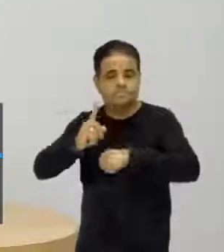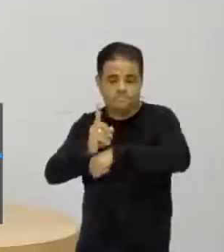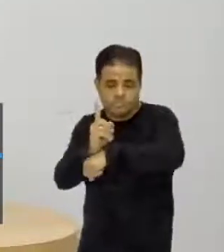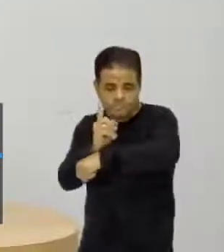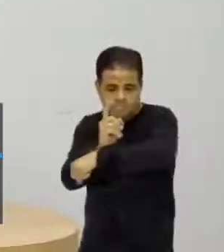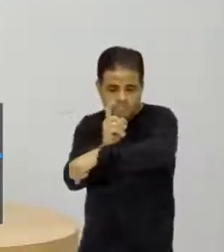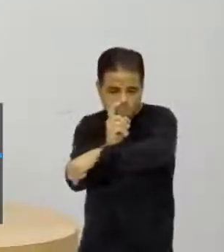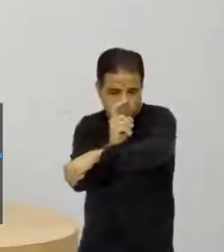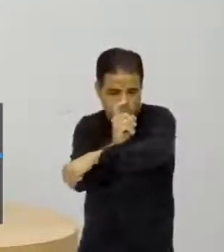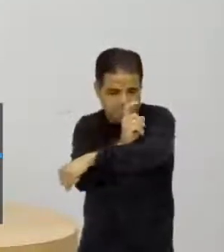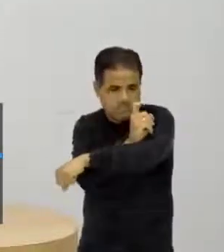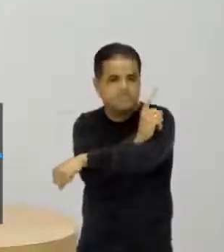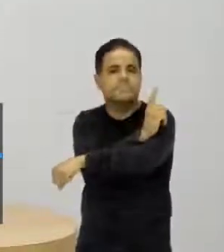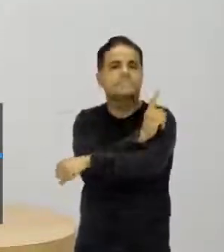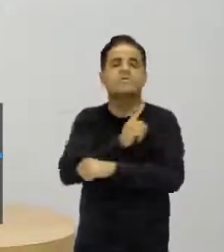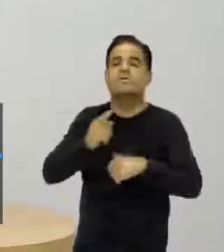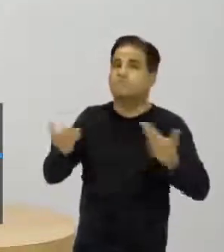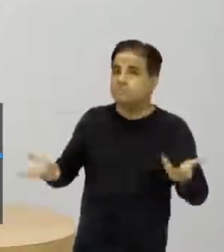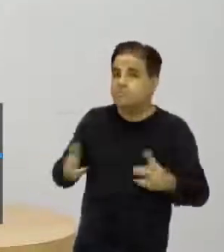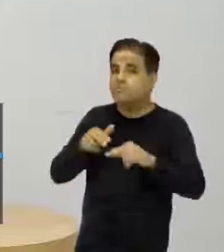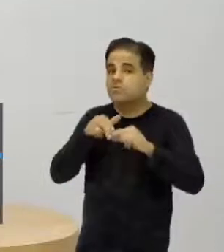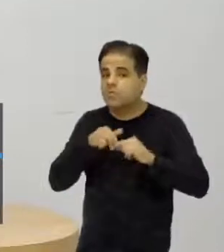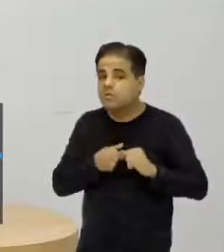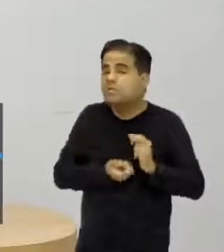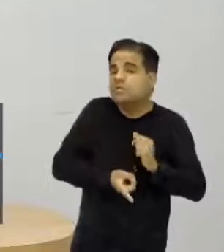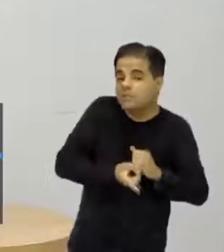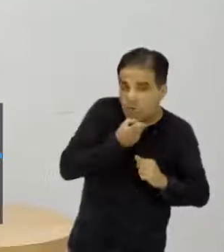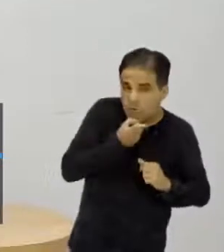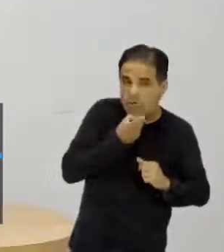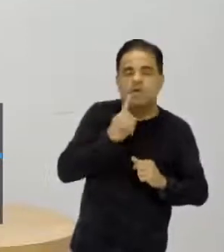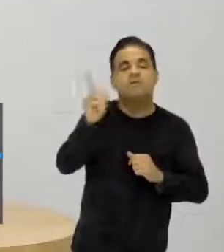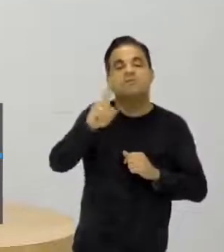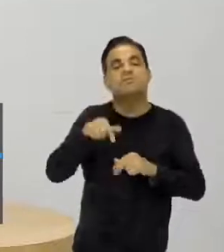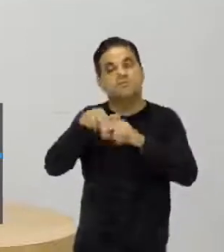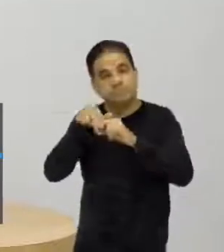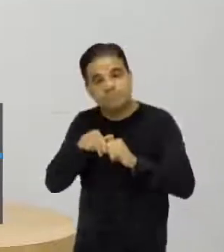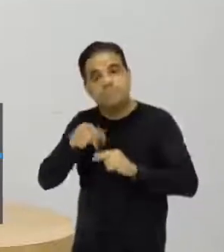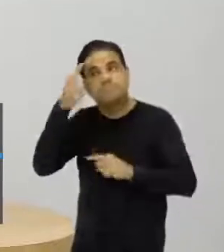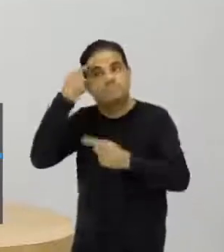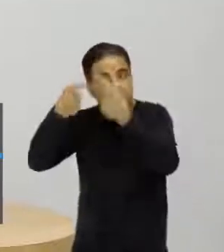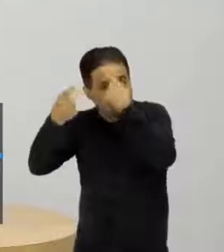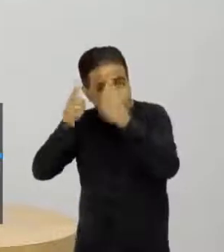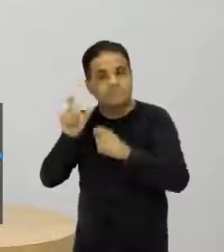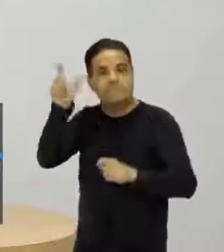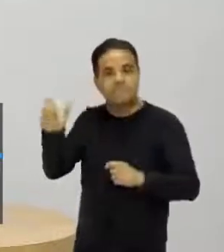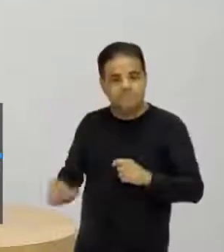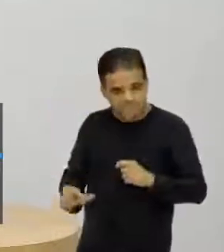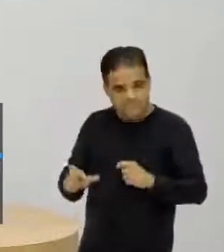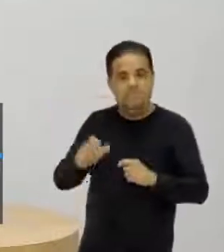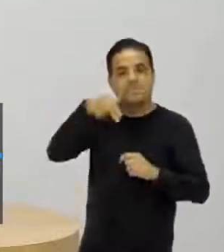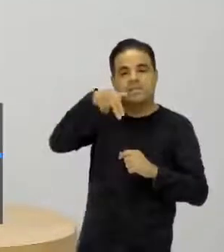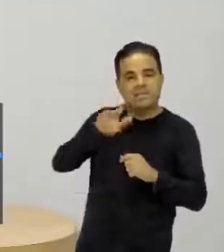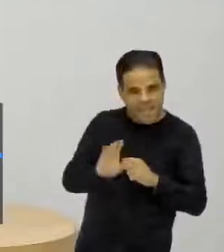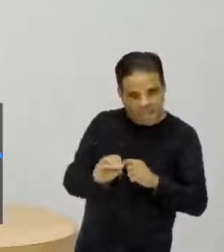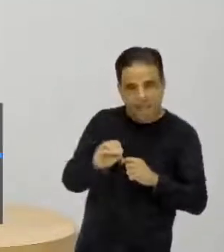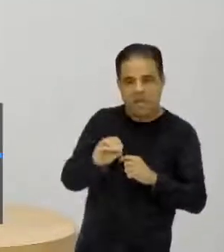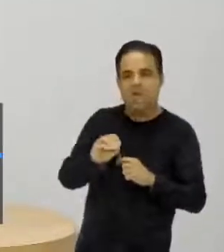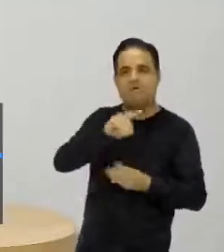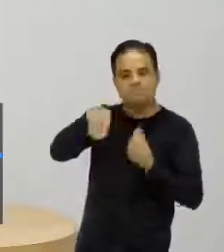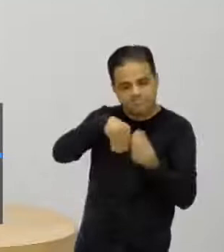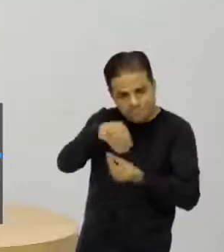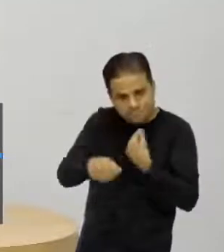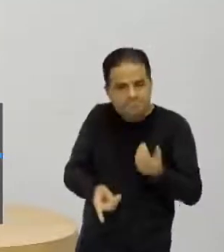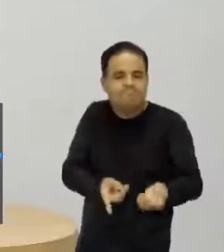dá exclusivamente por meio das ideias de Darwin, mas sim através das ideias do neo-darwinismo. E o que seria